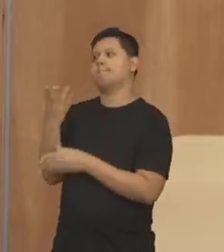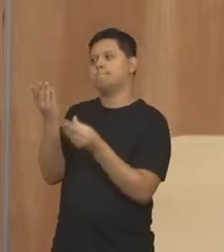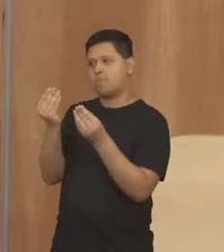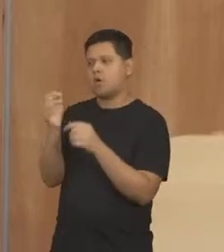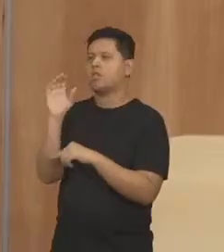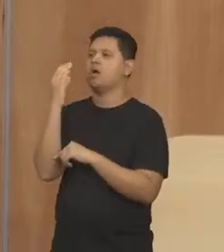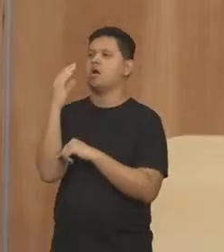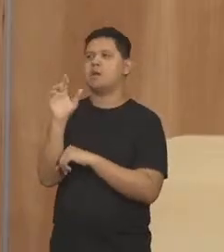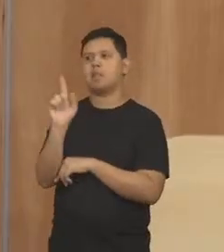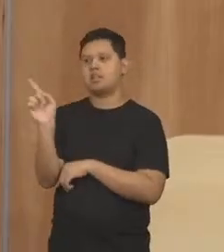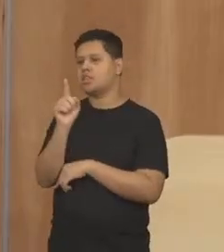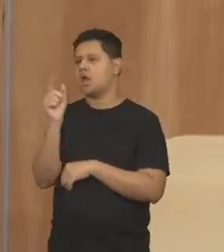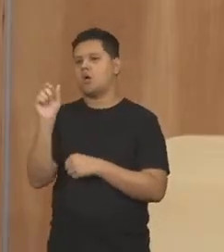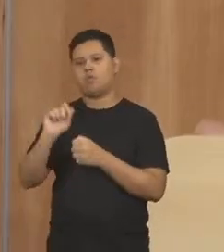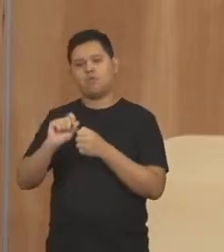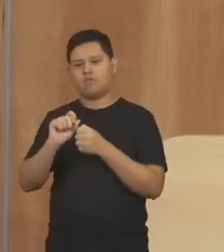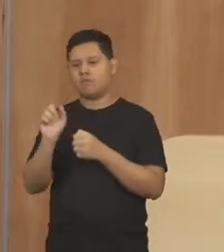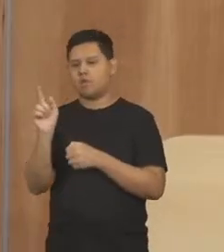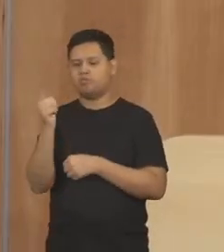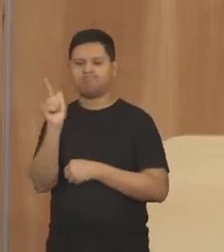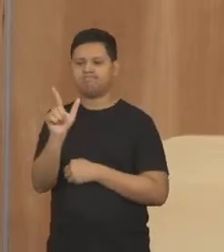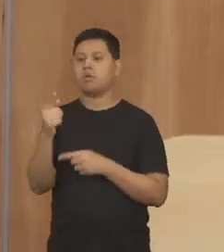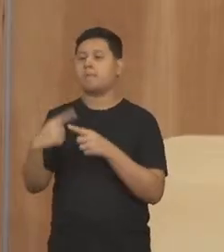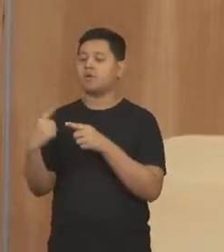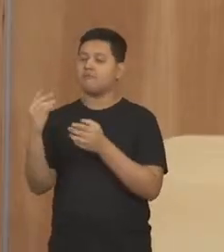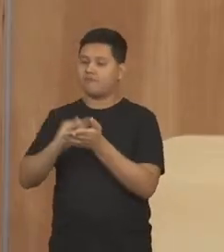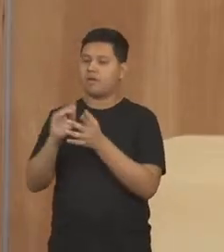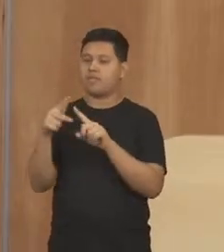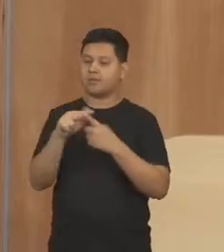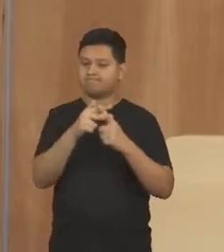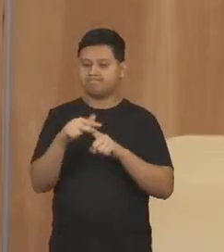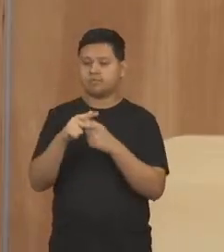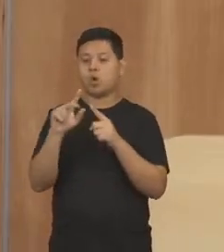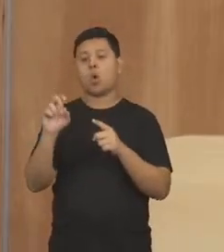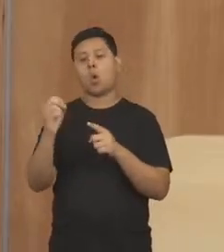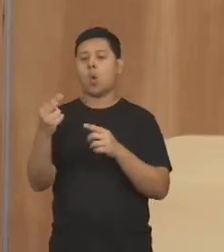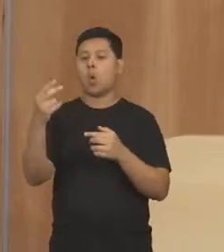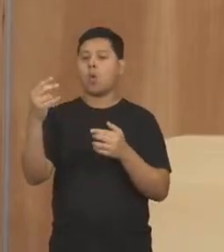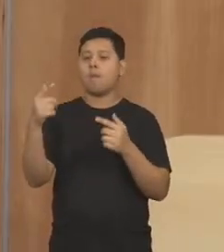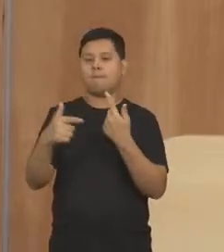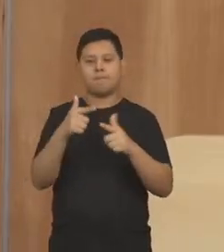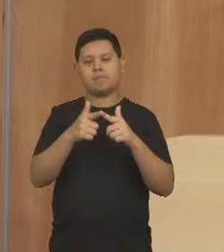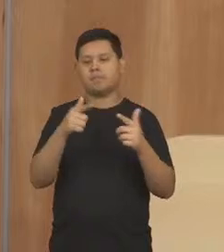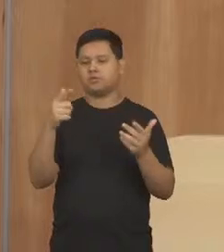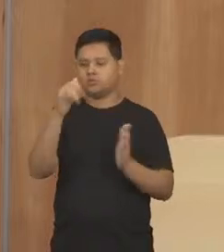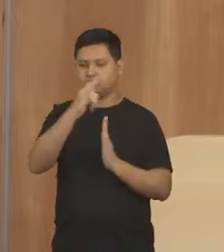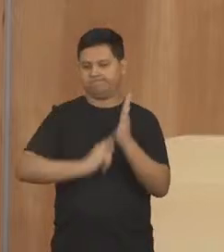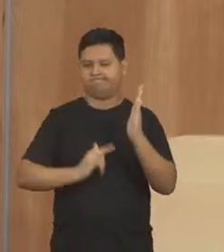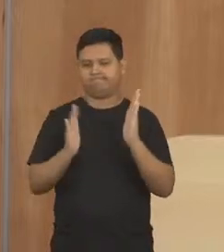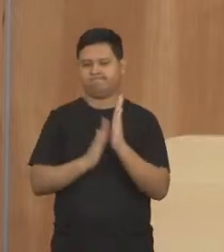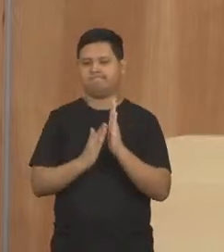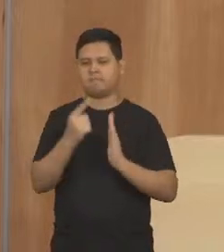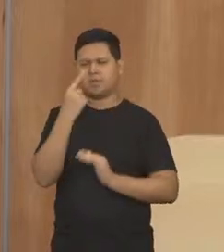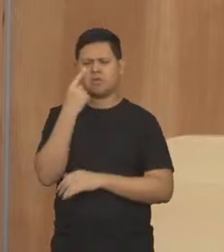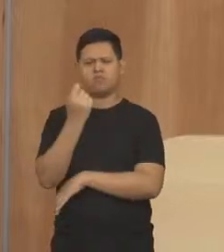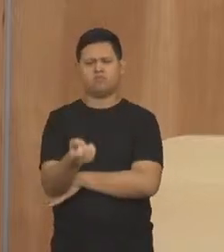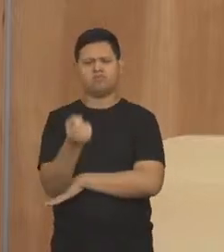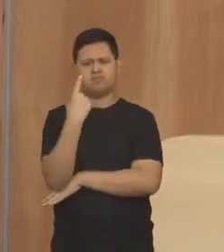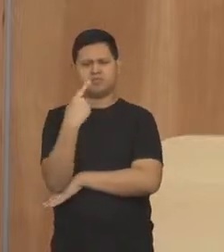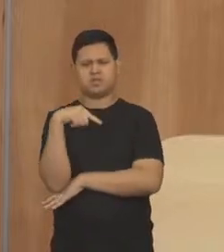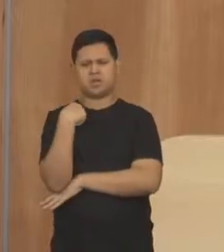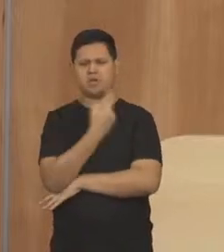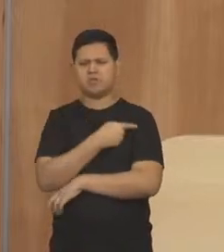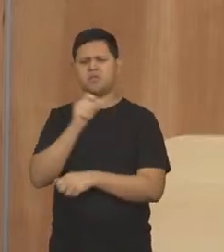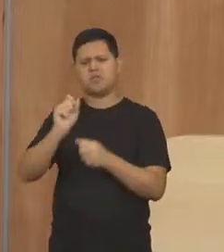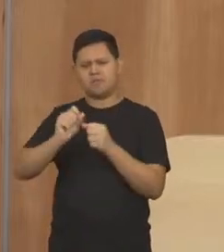câmeras do COI não funcionam, por falta de manutenção, por um problema com o contrato. Então, eu acho estranho que a gente faça uma